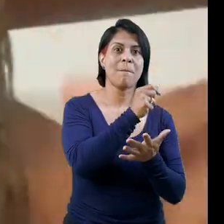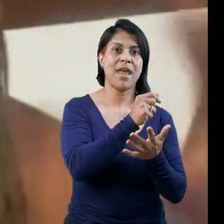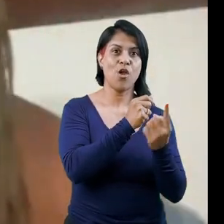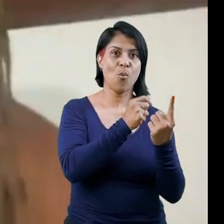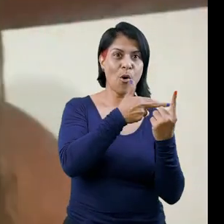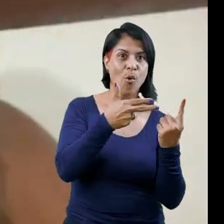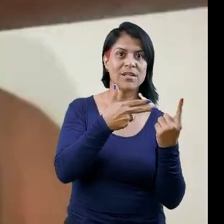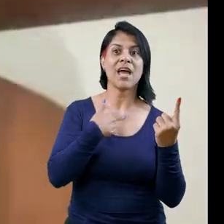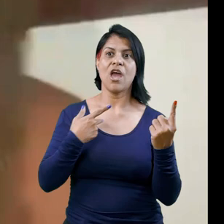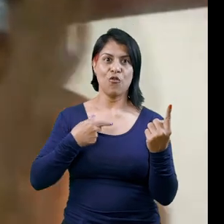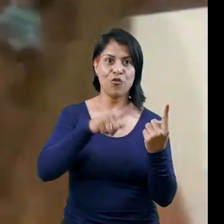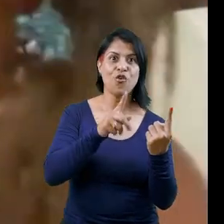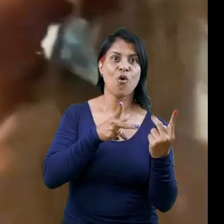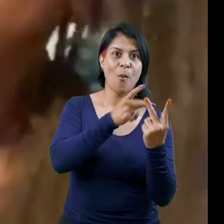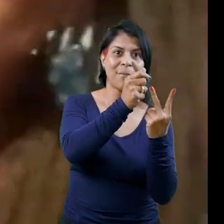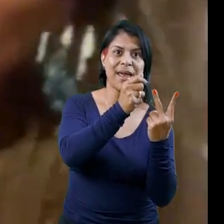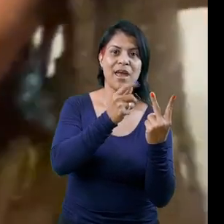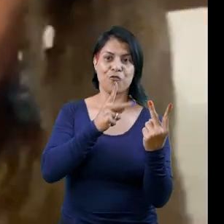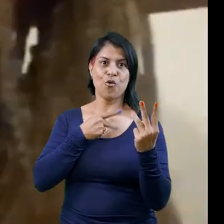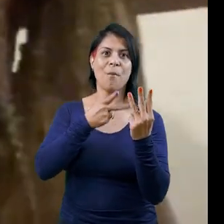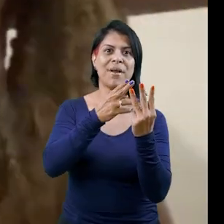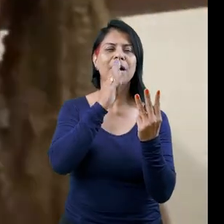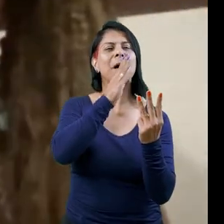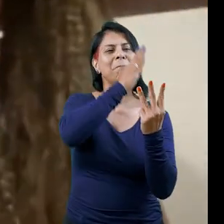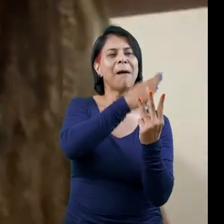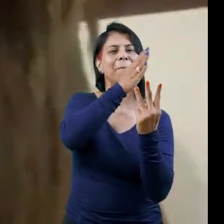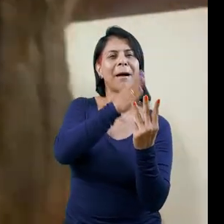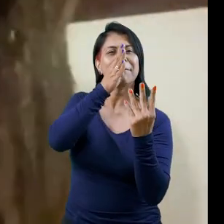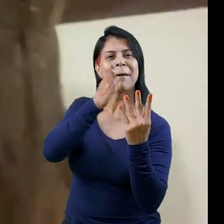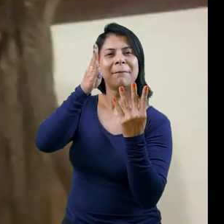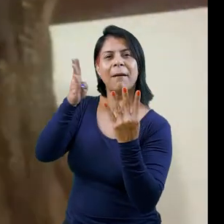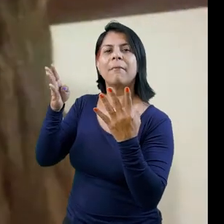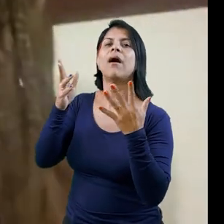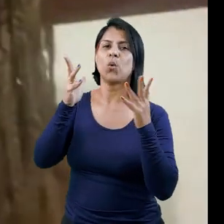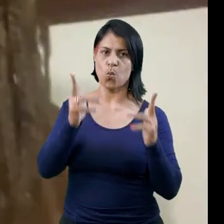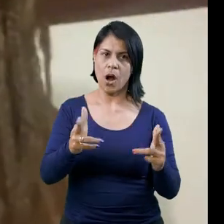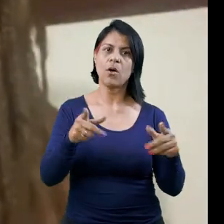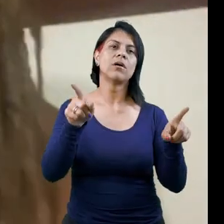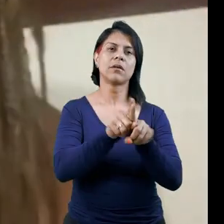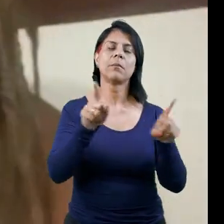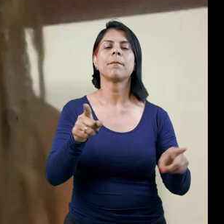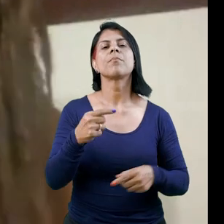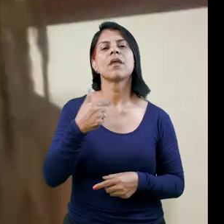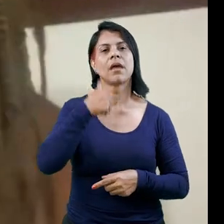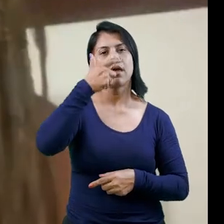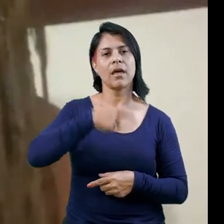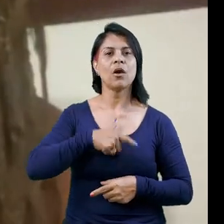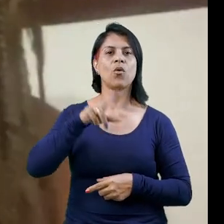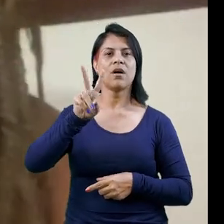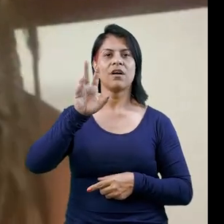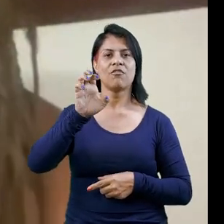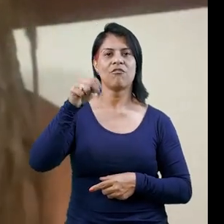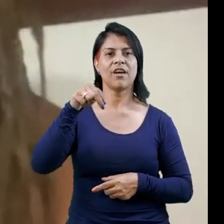assim, para não deixar muita coisa escapar. Então, quem vai começar? Eu sou Ventura Profana, de Catu,